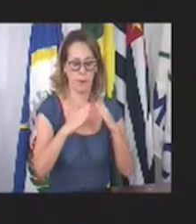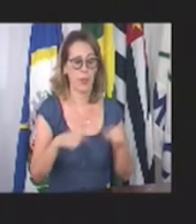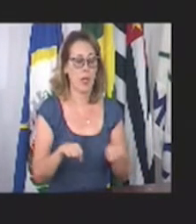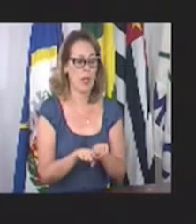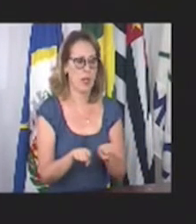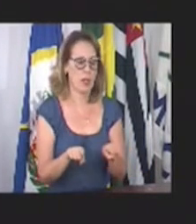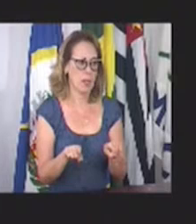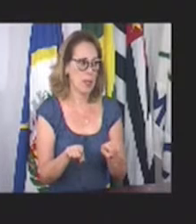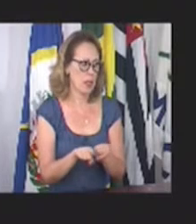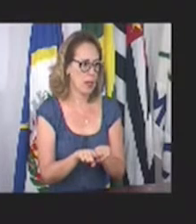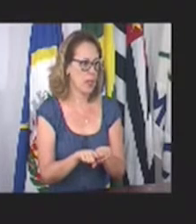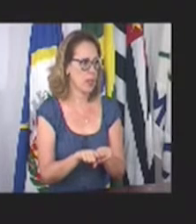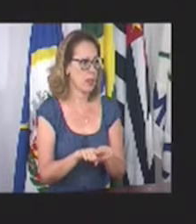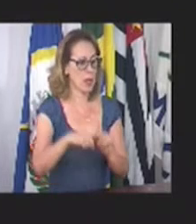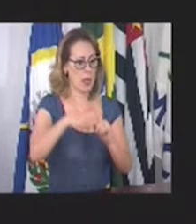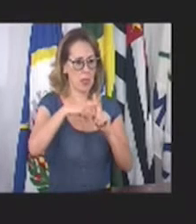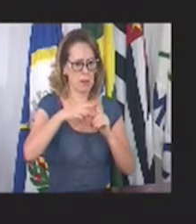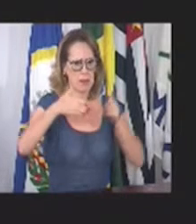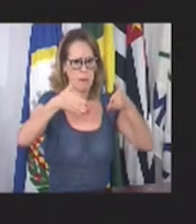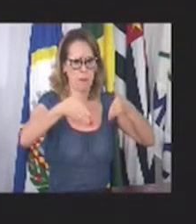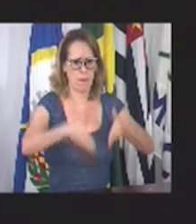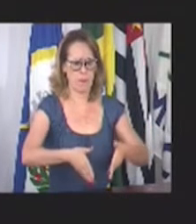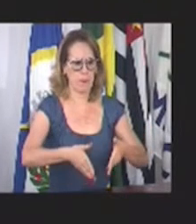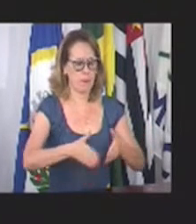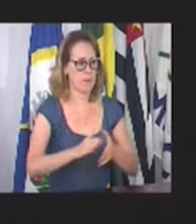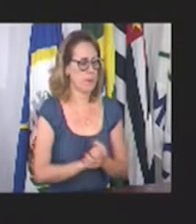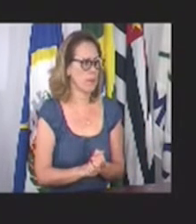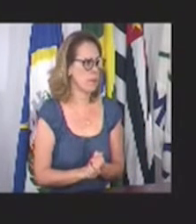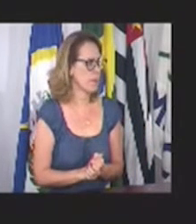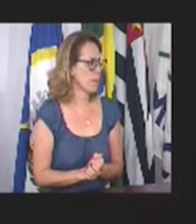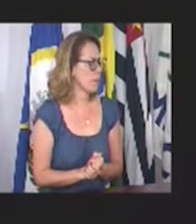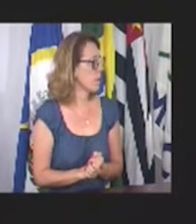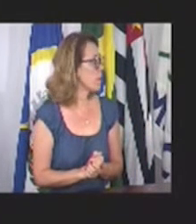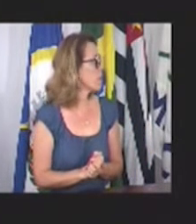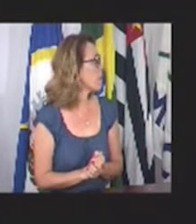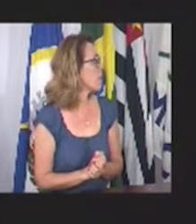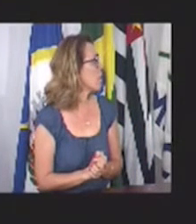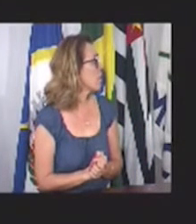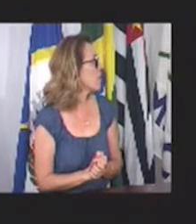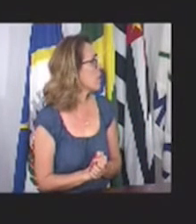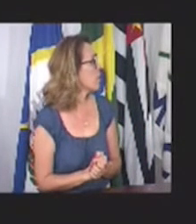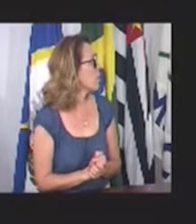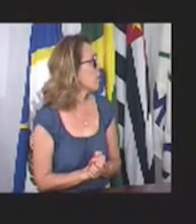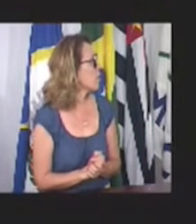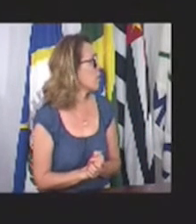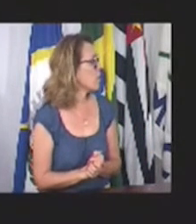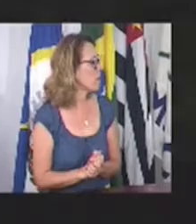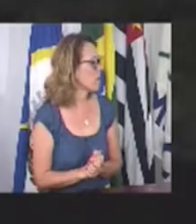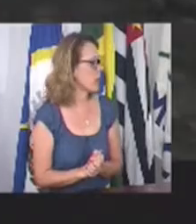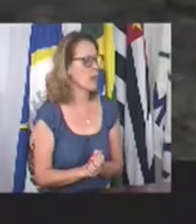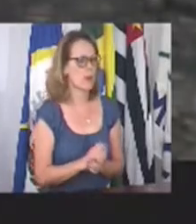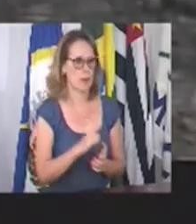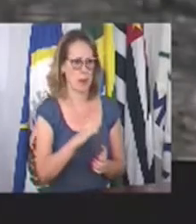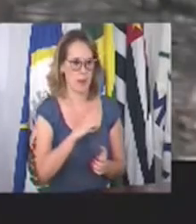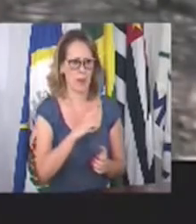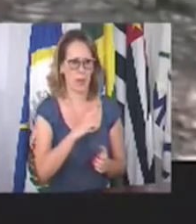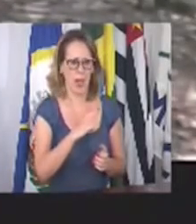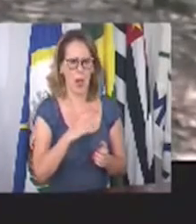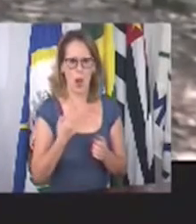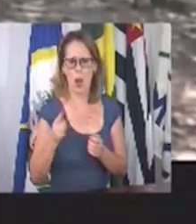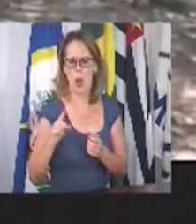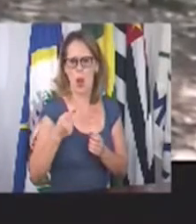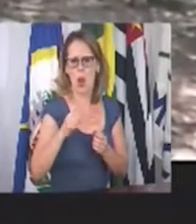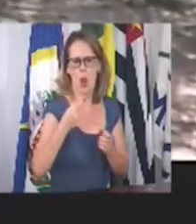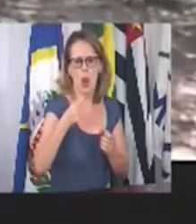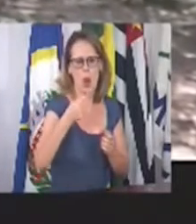local. É uma vergonha a volta que você tem que dar para chegar nos túmulos.